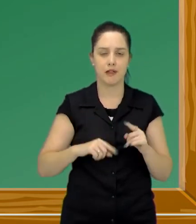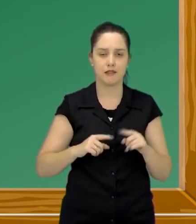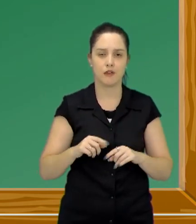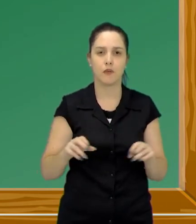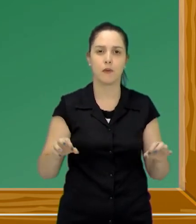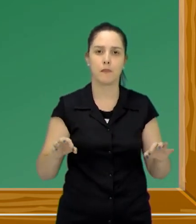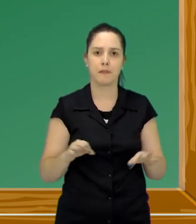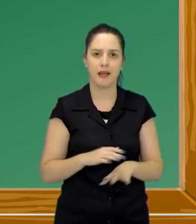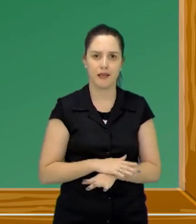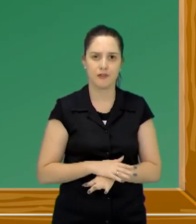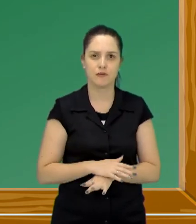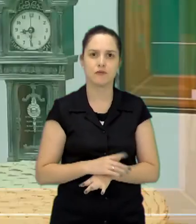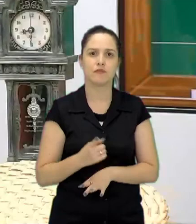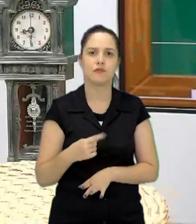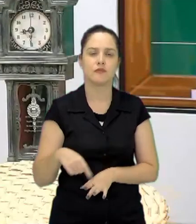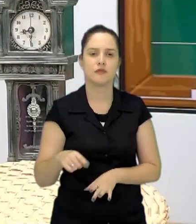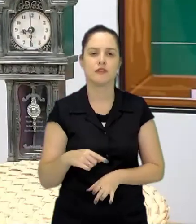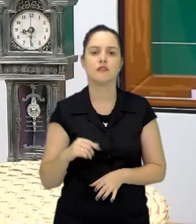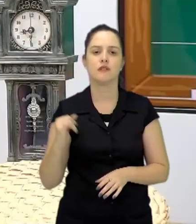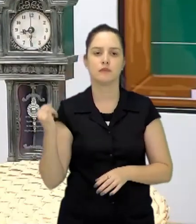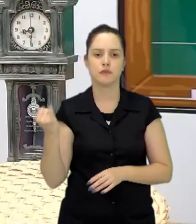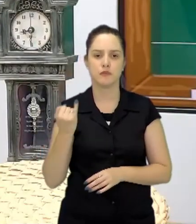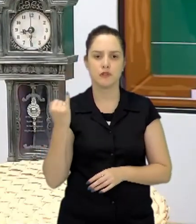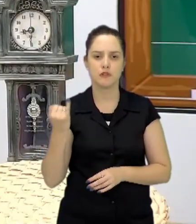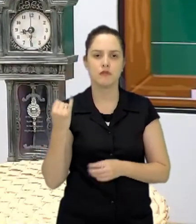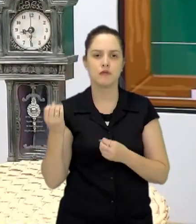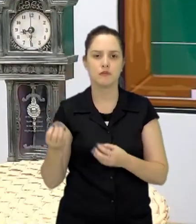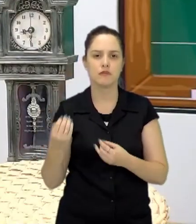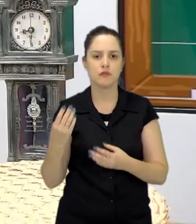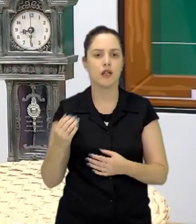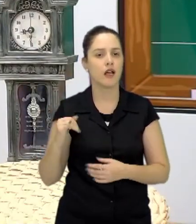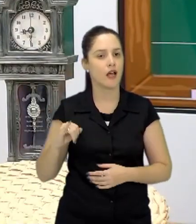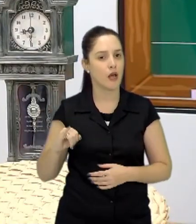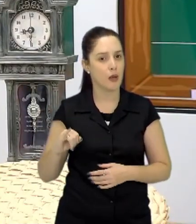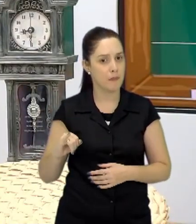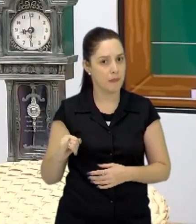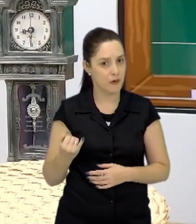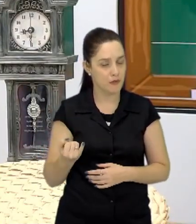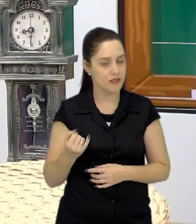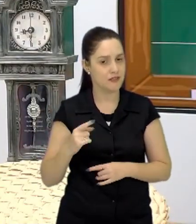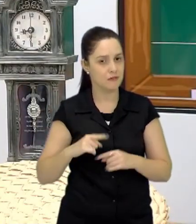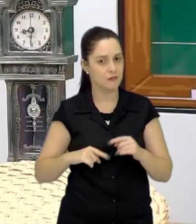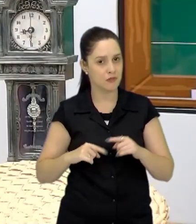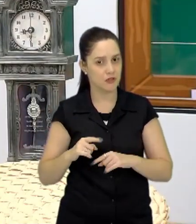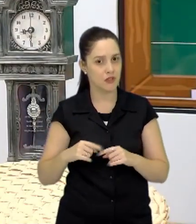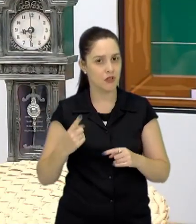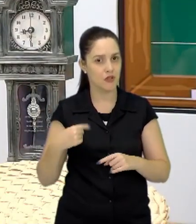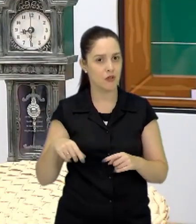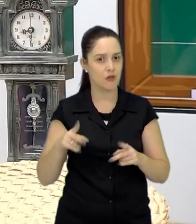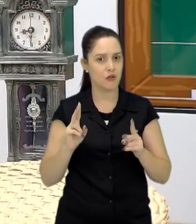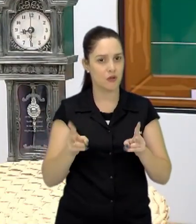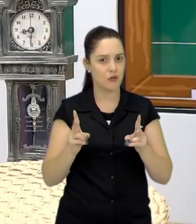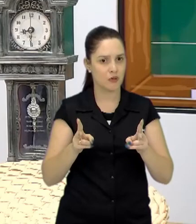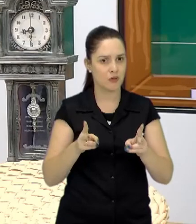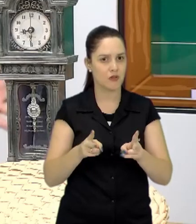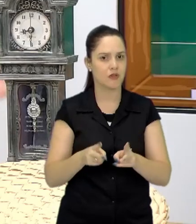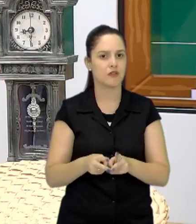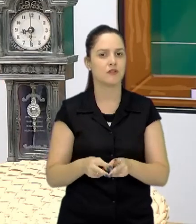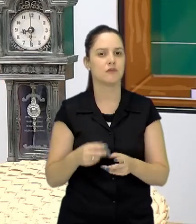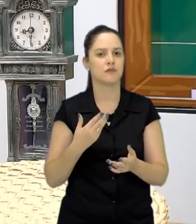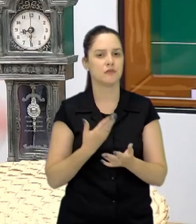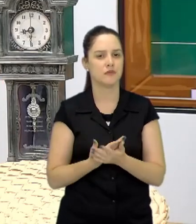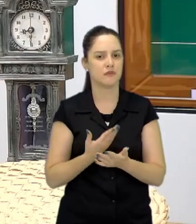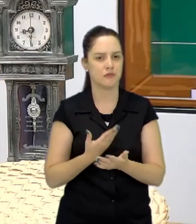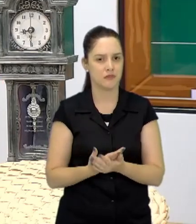vários links e informações importantes. Aproveitem bastante esse material, continuem seguindo aqui as aulas dos professores do